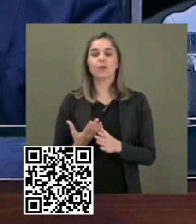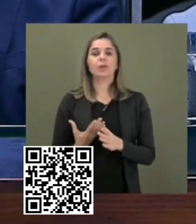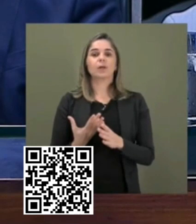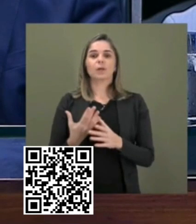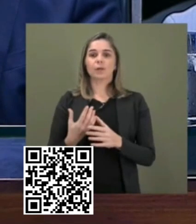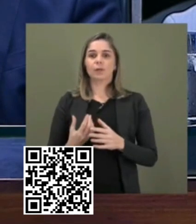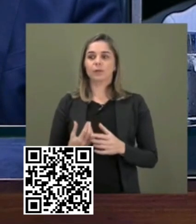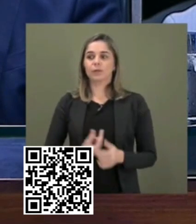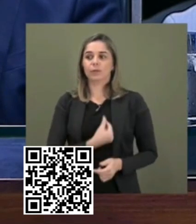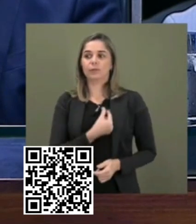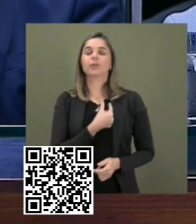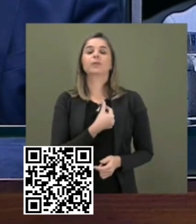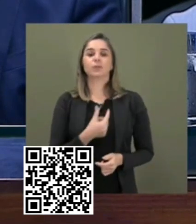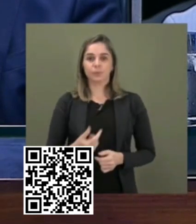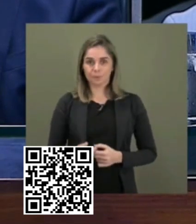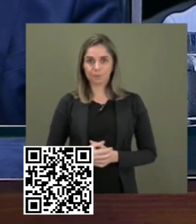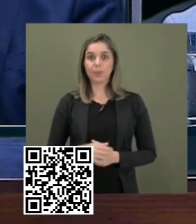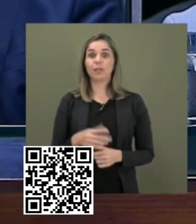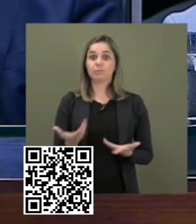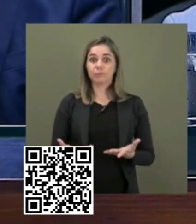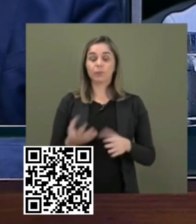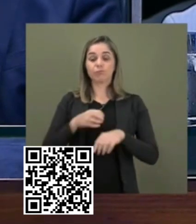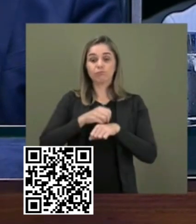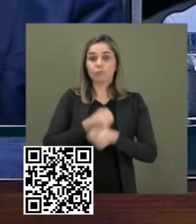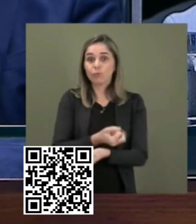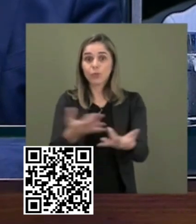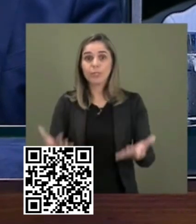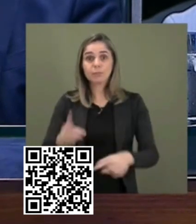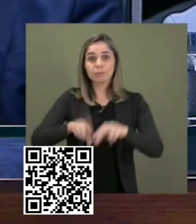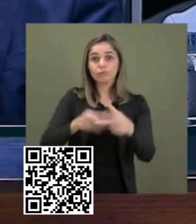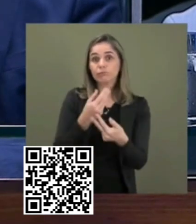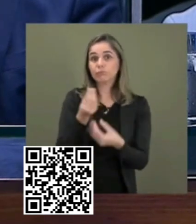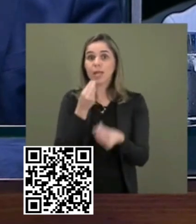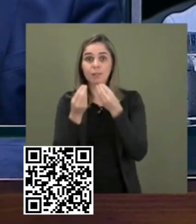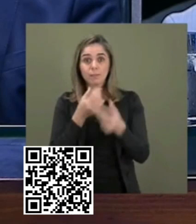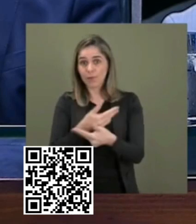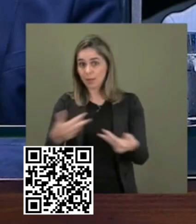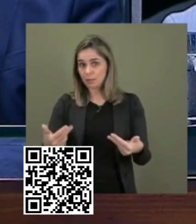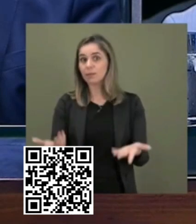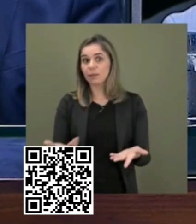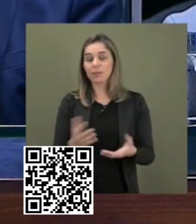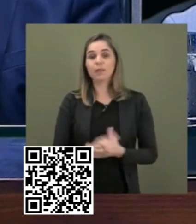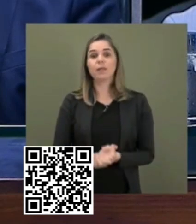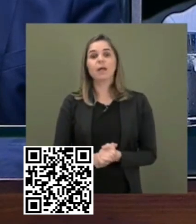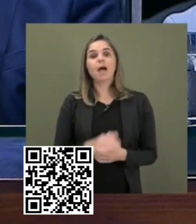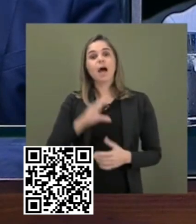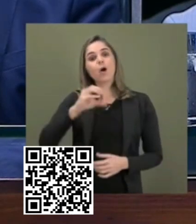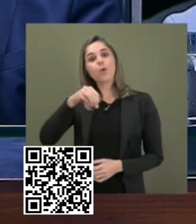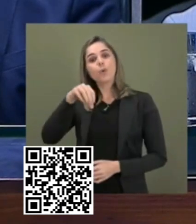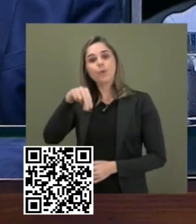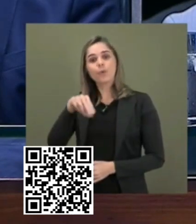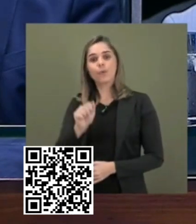rural. Vale ressaltar que, em outro plano, a CONAB atua de